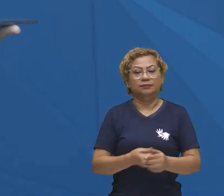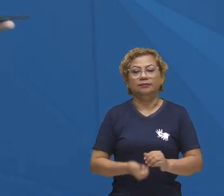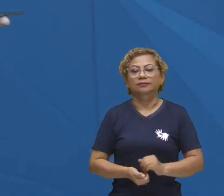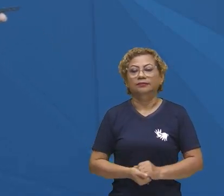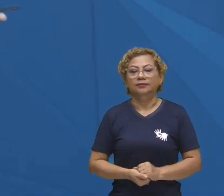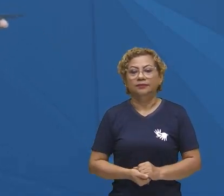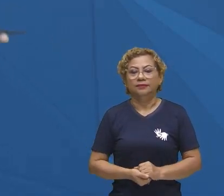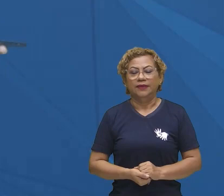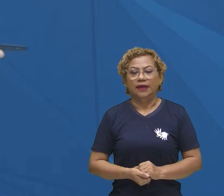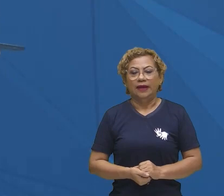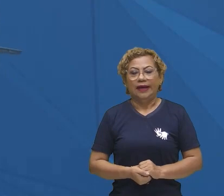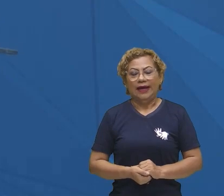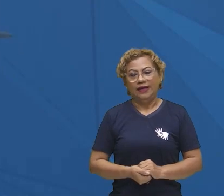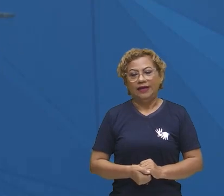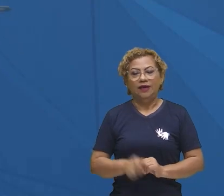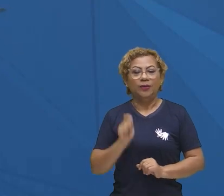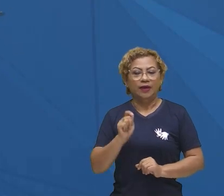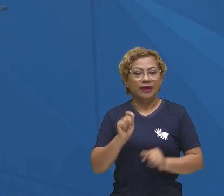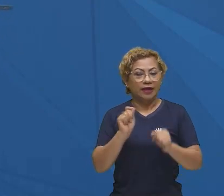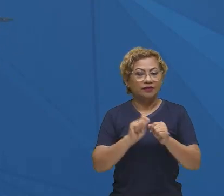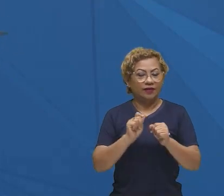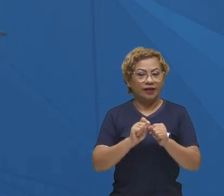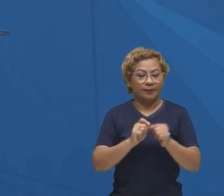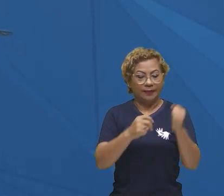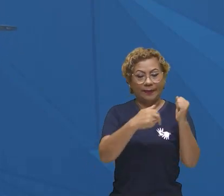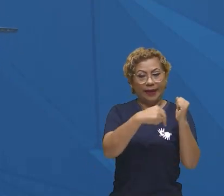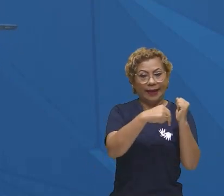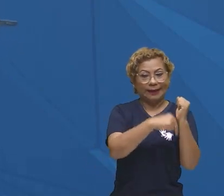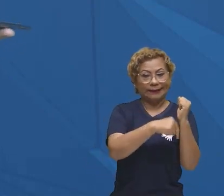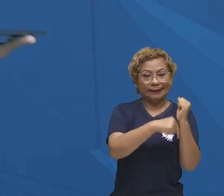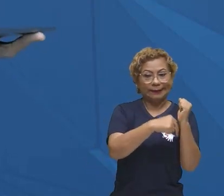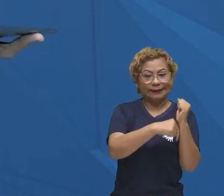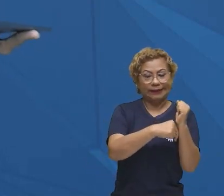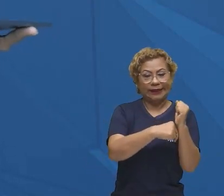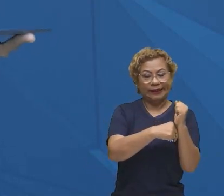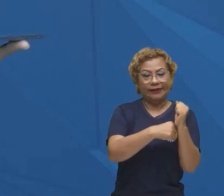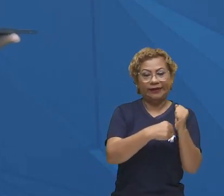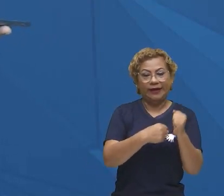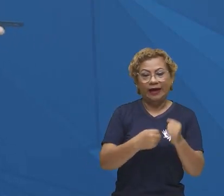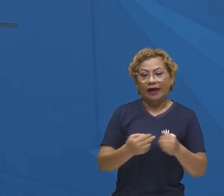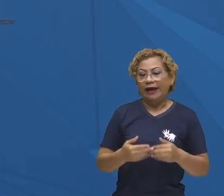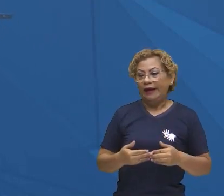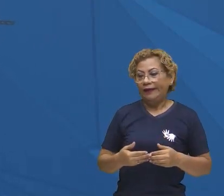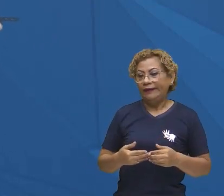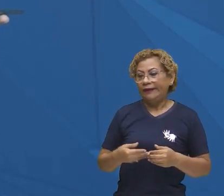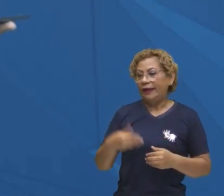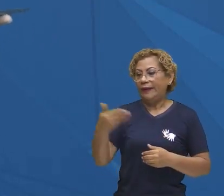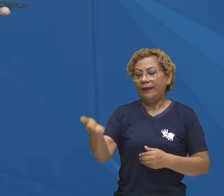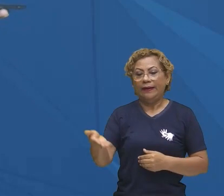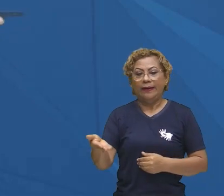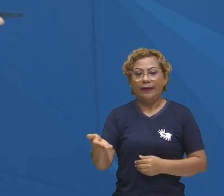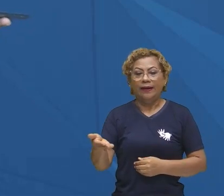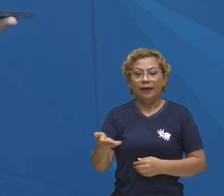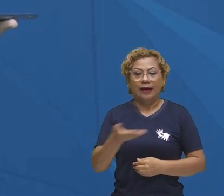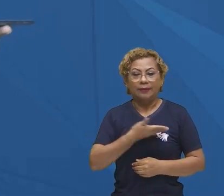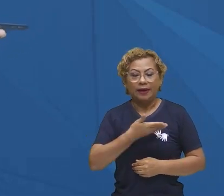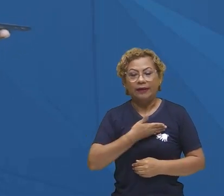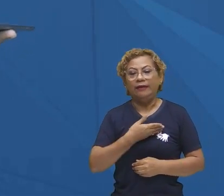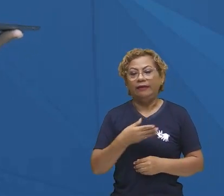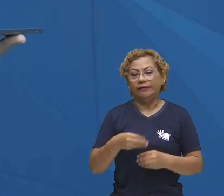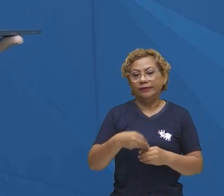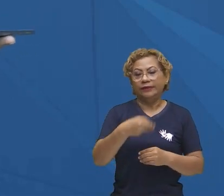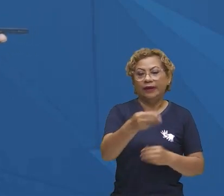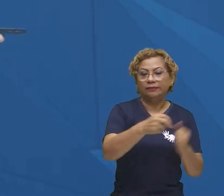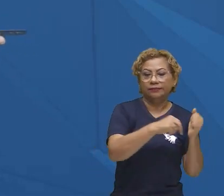passa a senha pro pai, pra mãe, pro tio, pro avô, não é verdade? Não vou mentir, às vezes a gente faz isso porque nem sempre todo mundo assiste